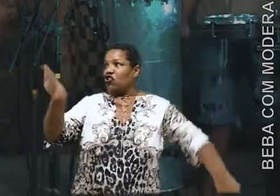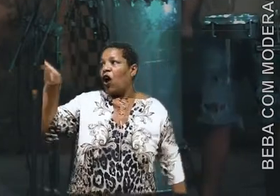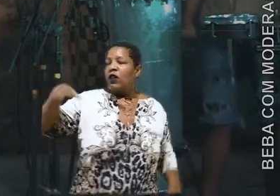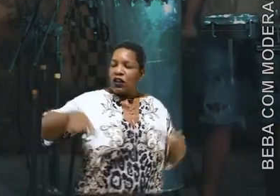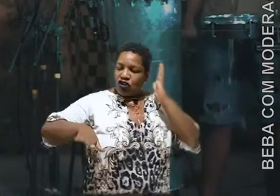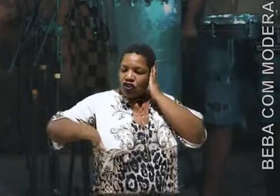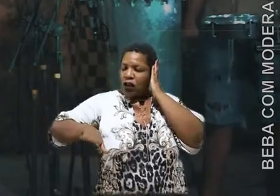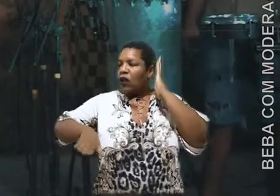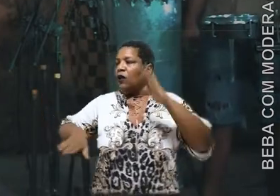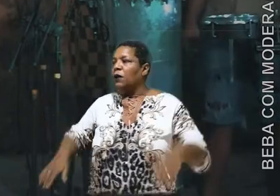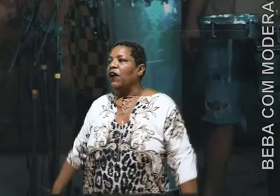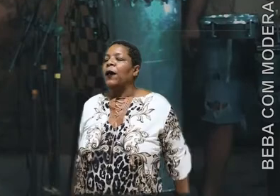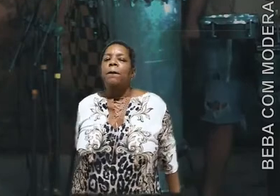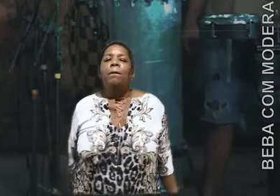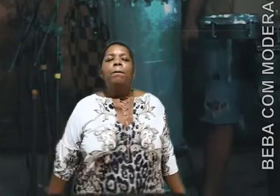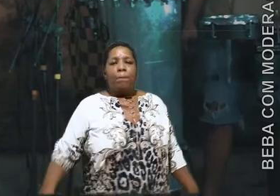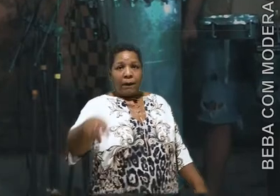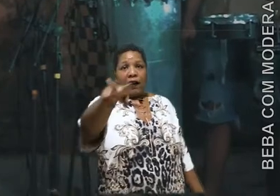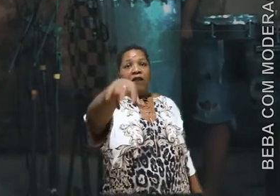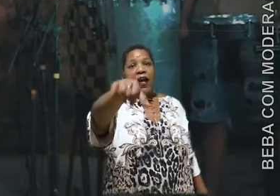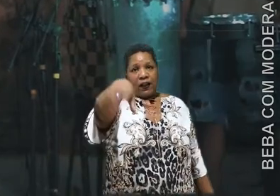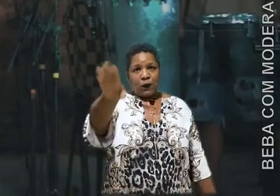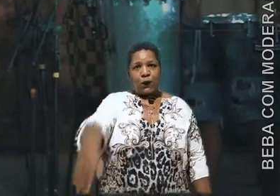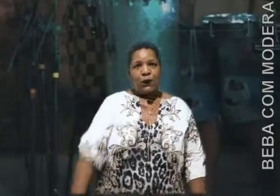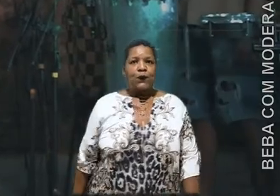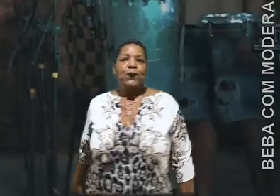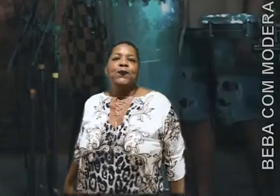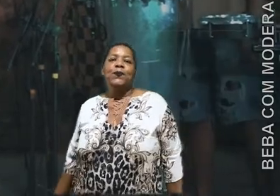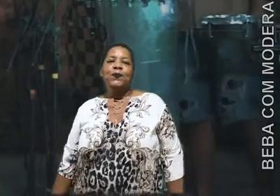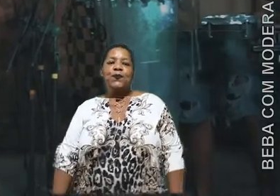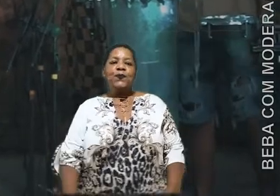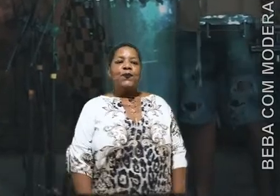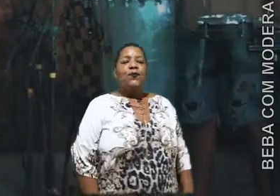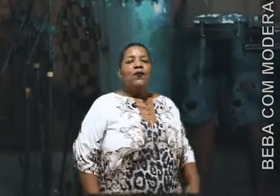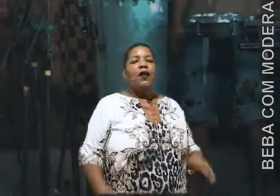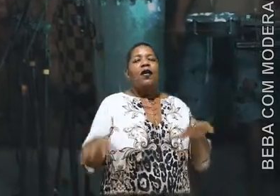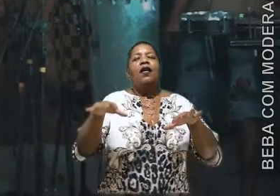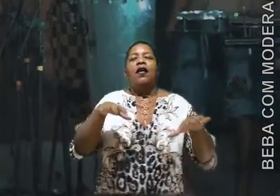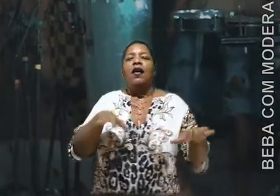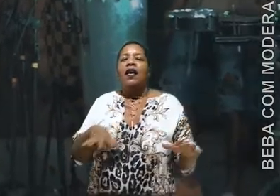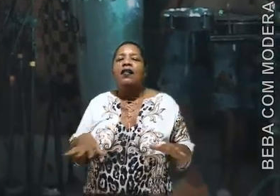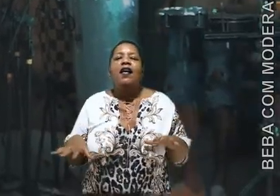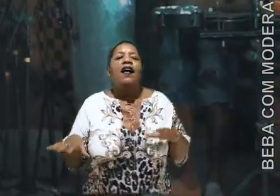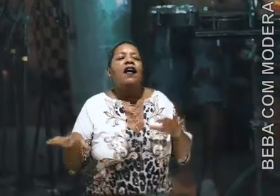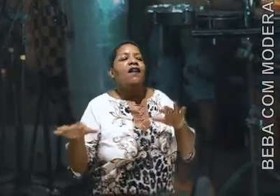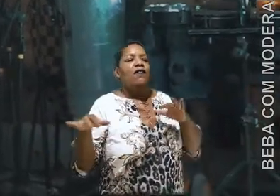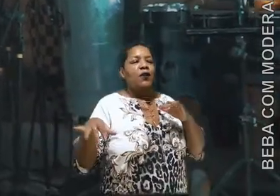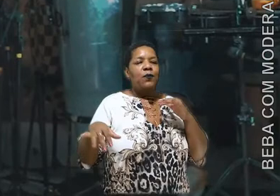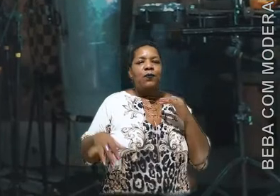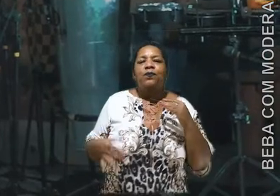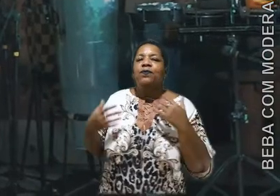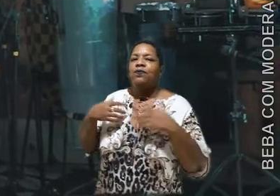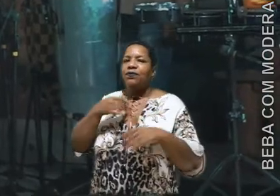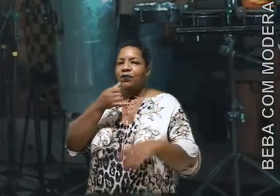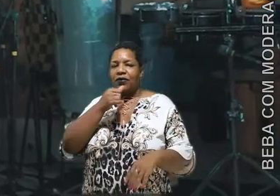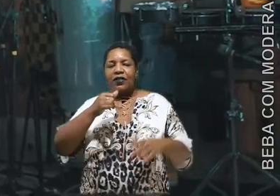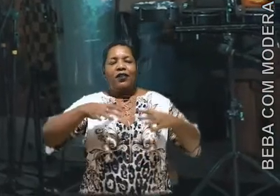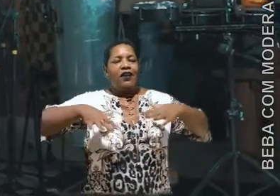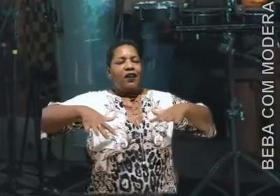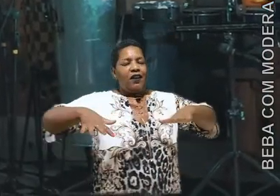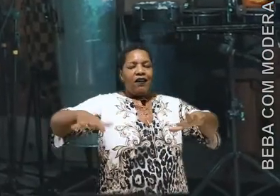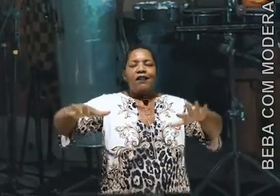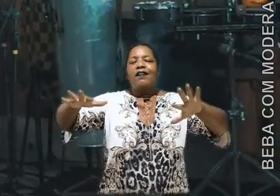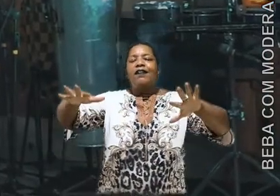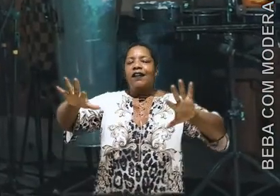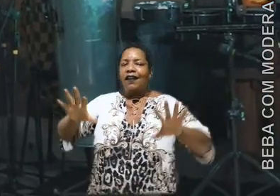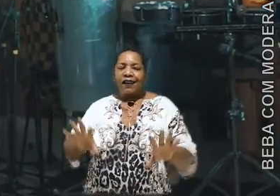soltar meu DJ e Planeta vai vir comigo deixa energia fluir